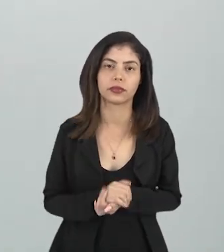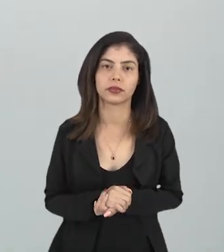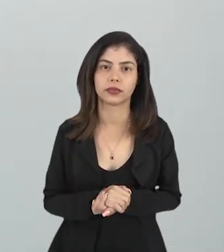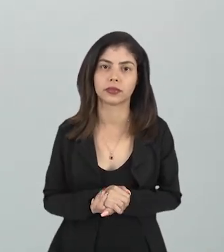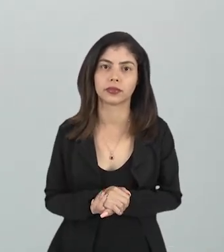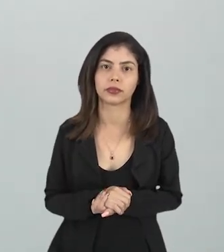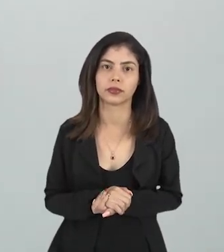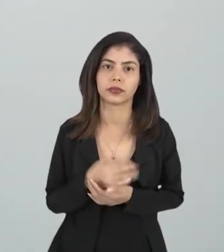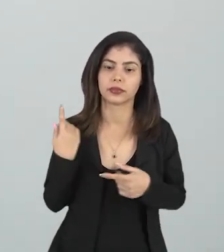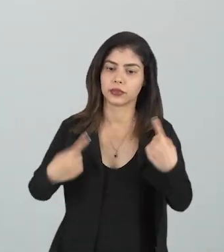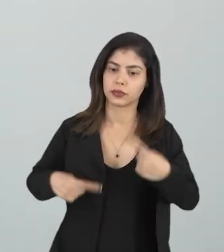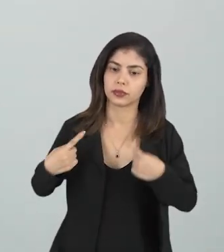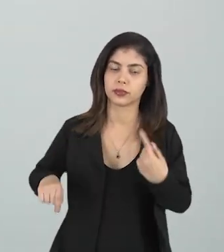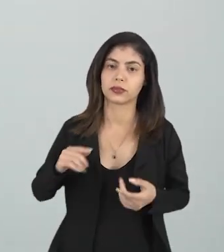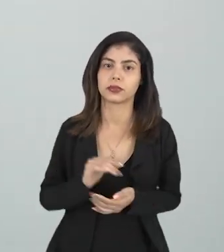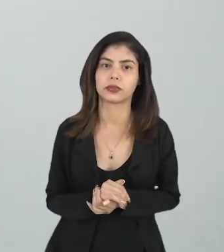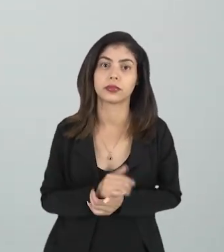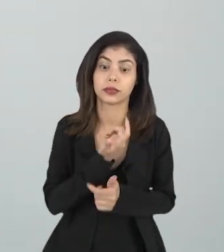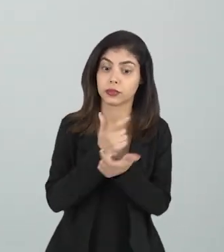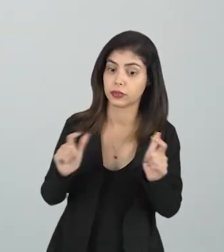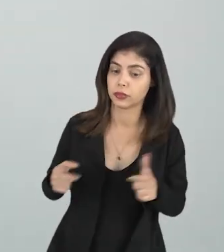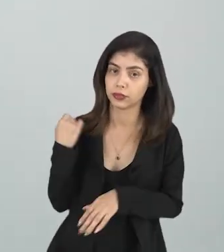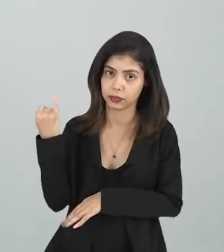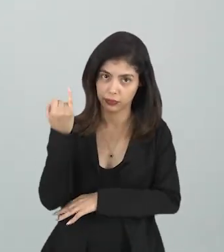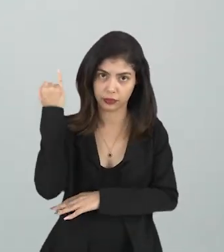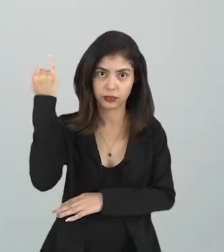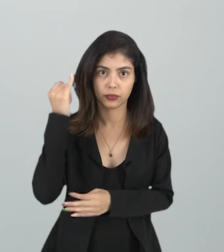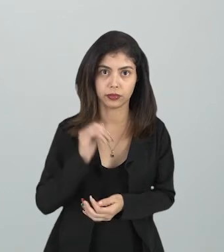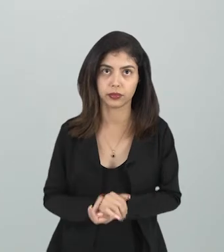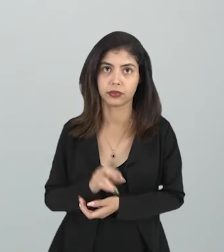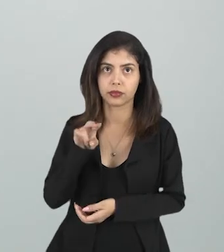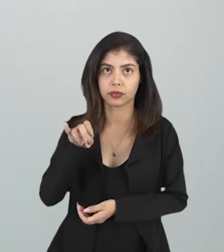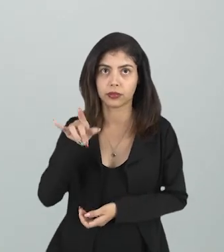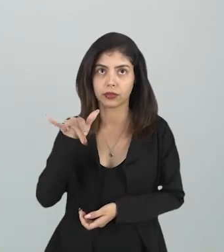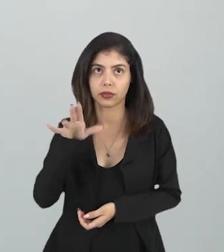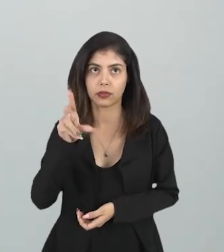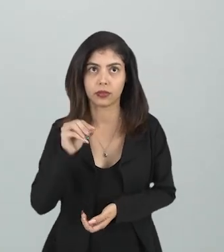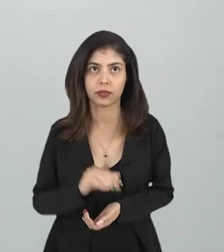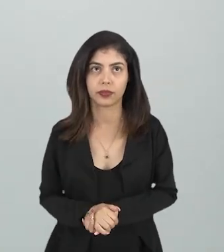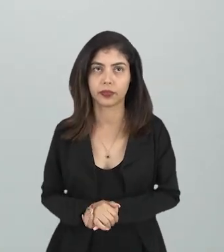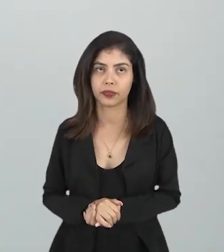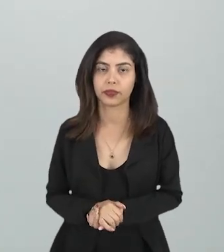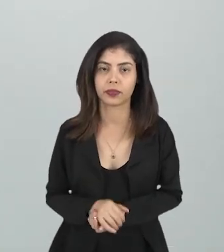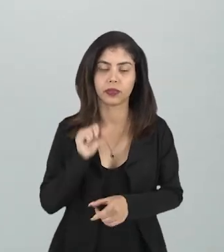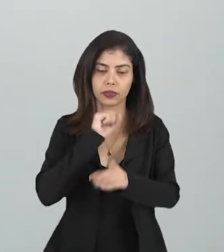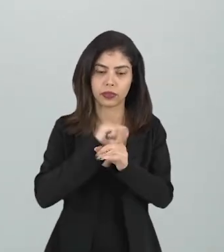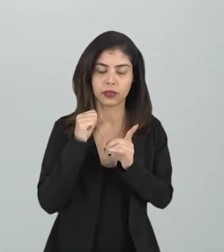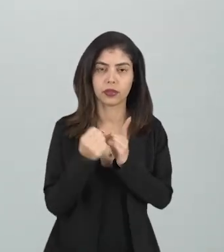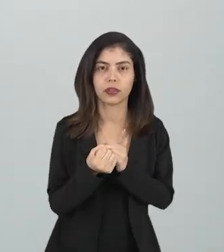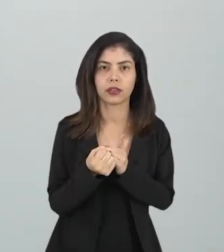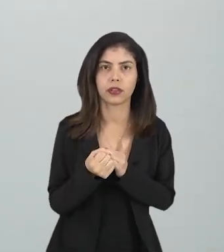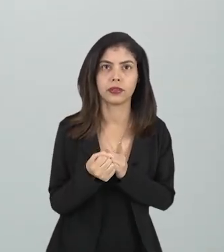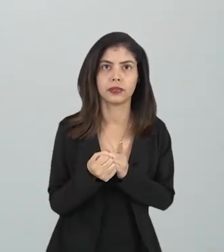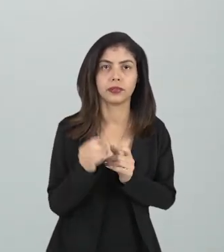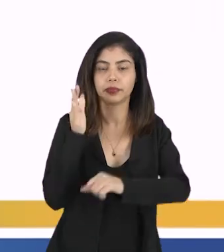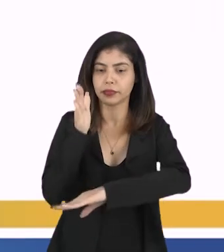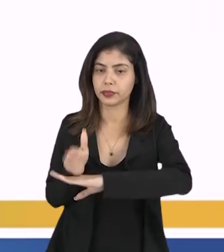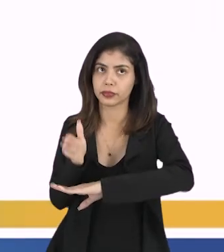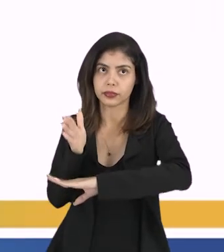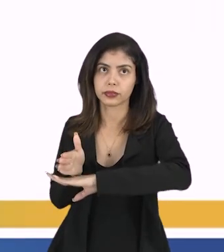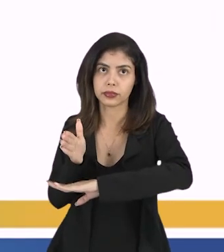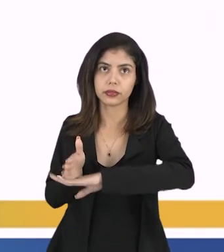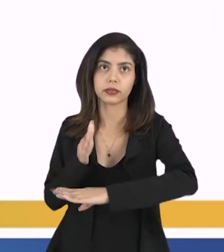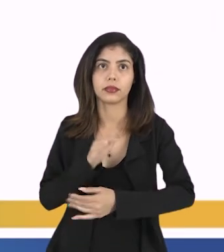ser político, né? Então nós temos aí a grande importância de Nicolau aí para a sociedade, tá? E a contemporânea, vamos